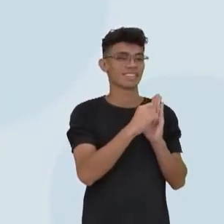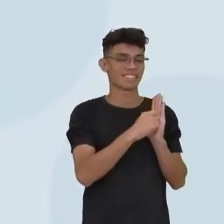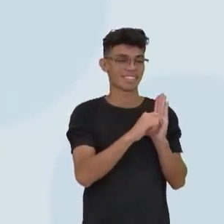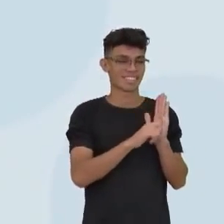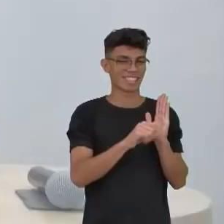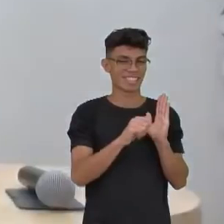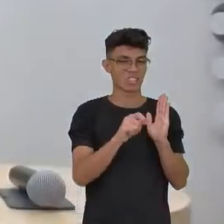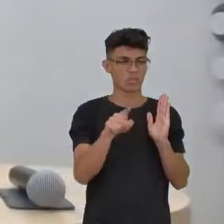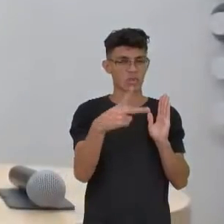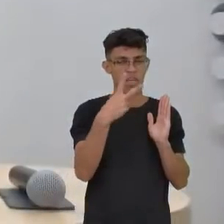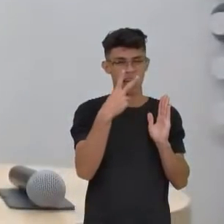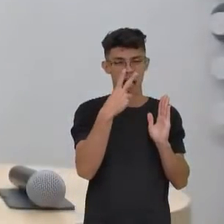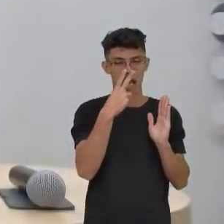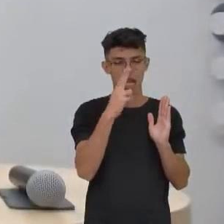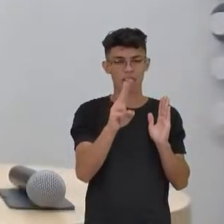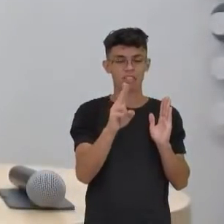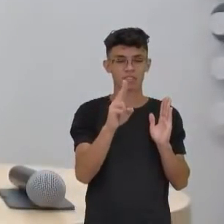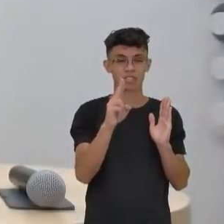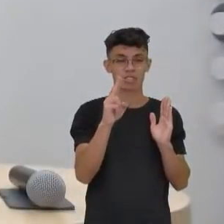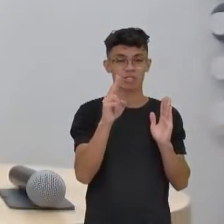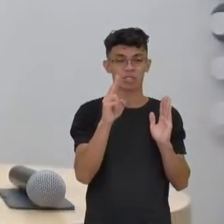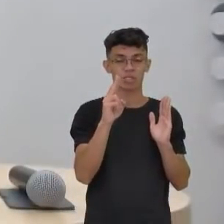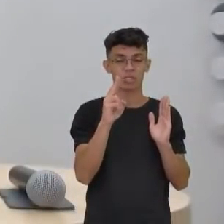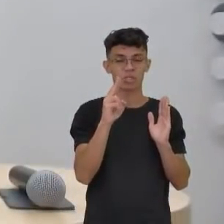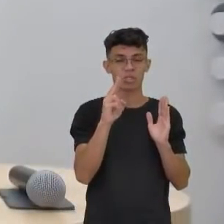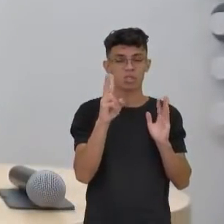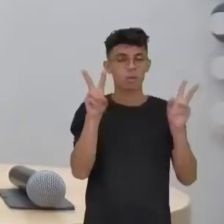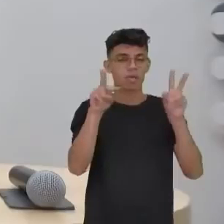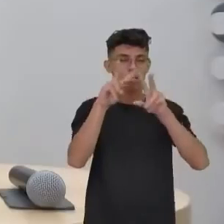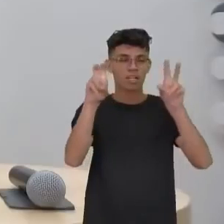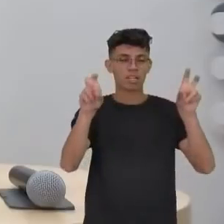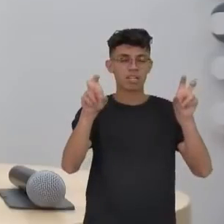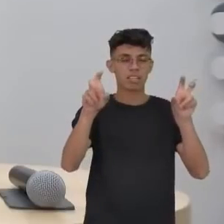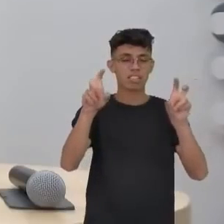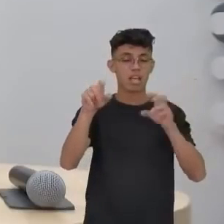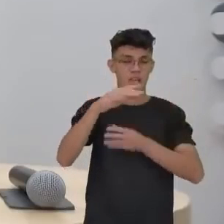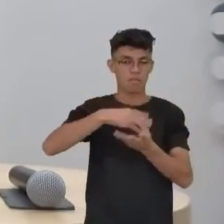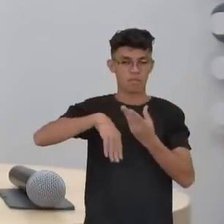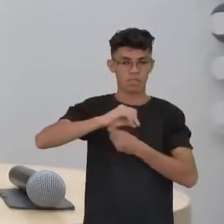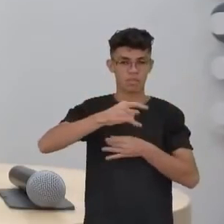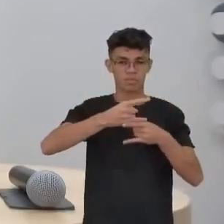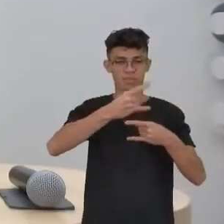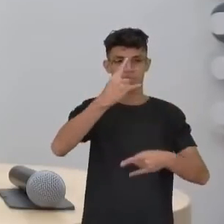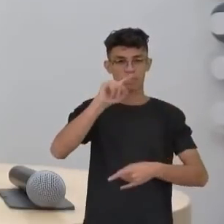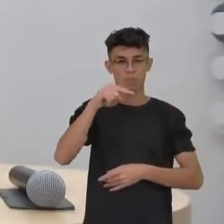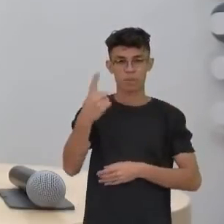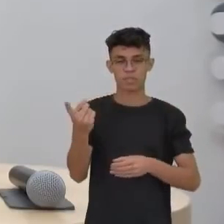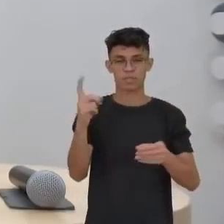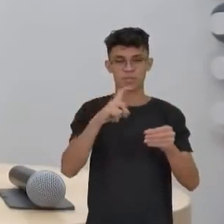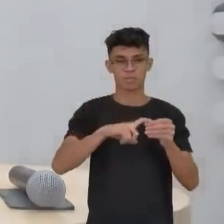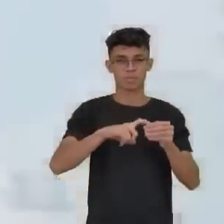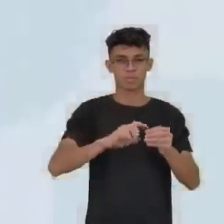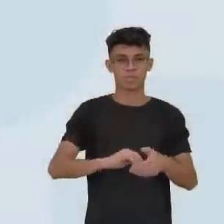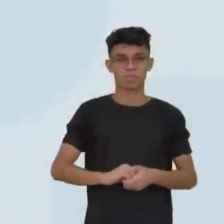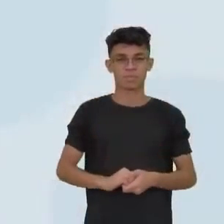que vocês, né, vão definir de revolução lá no nosso chat. Já já a gente volta.